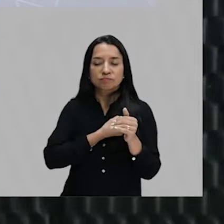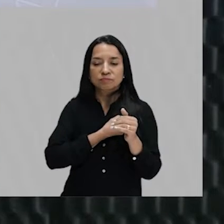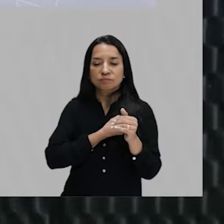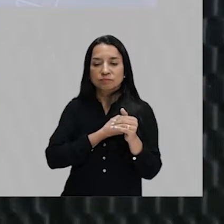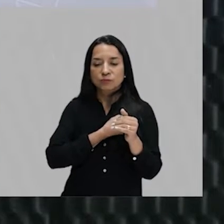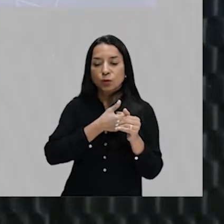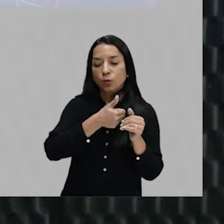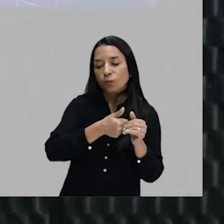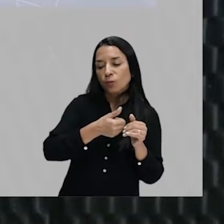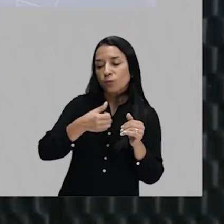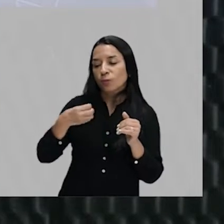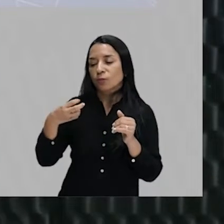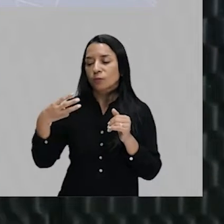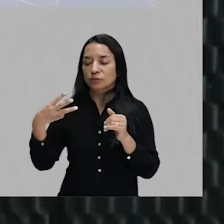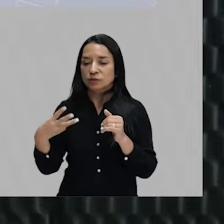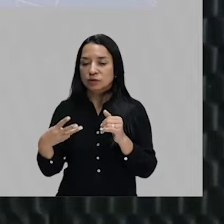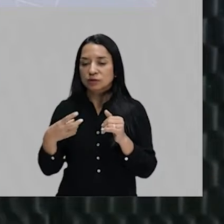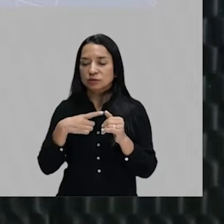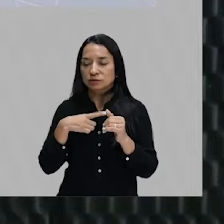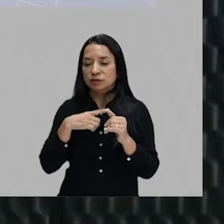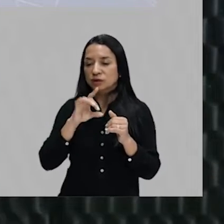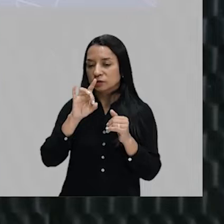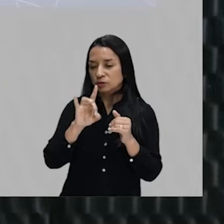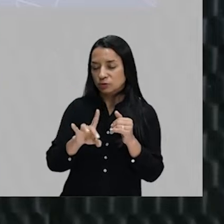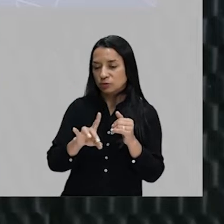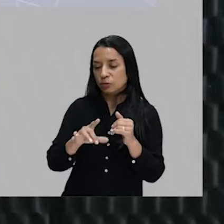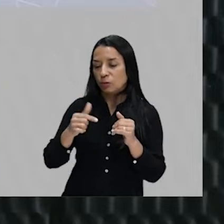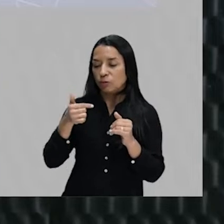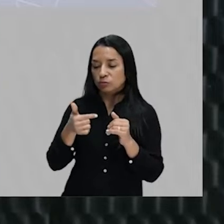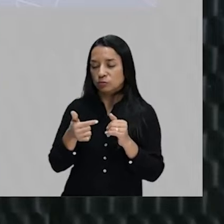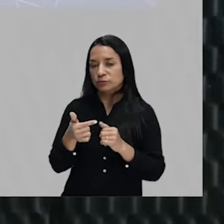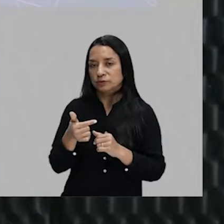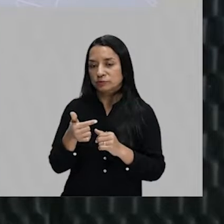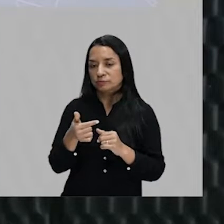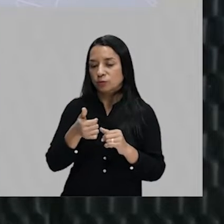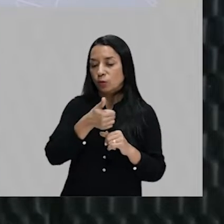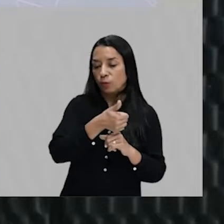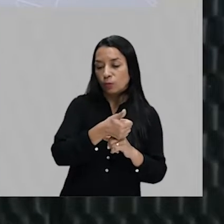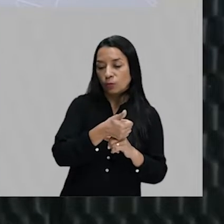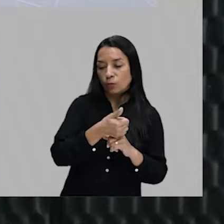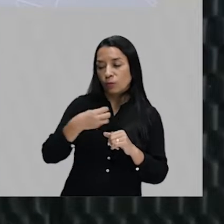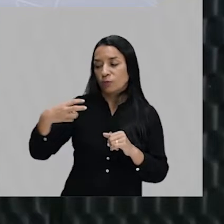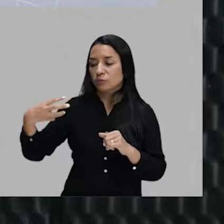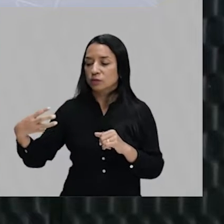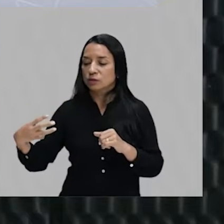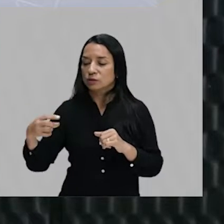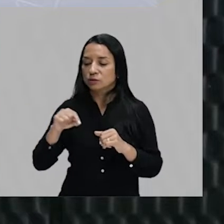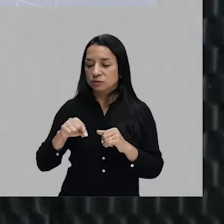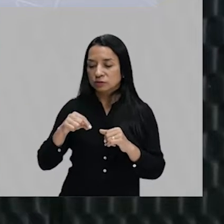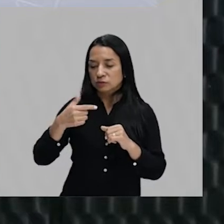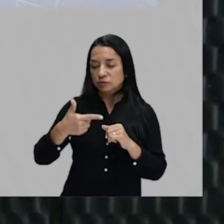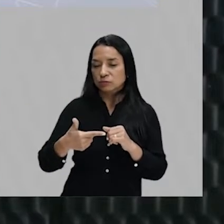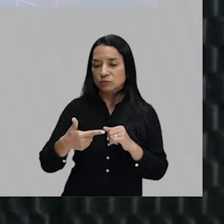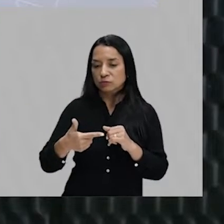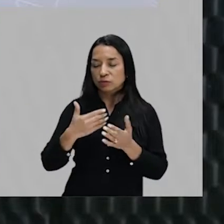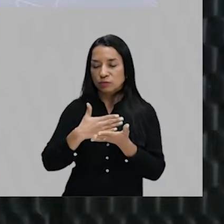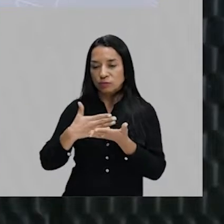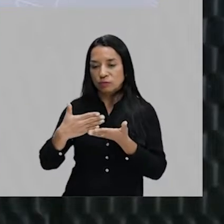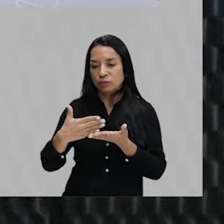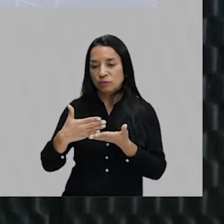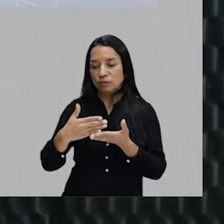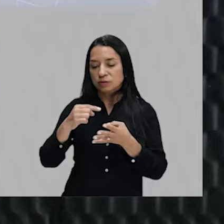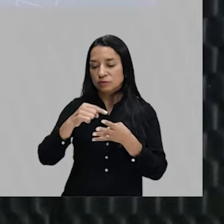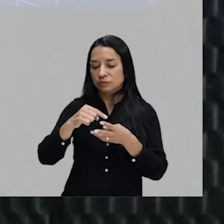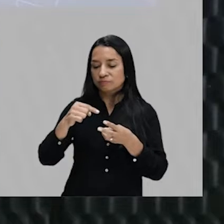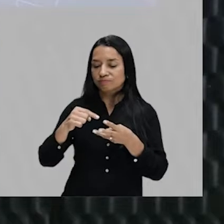um e três você vai ter apenas o elemento dois não é isso quando você começa por